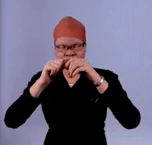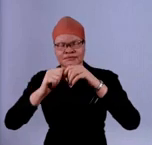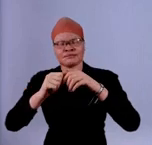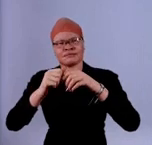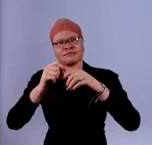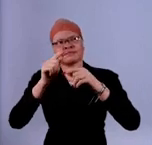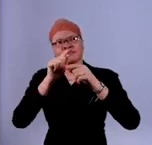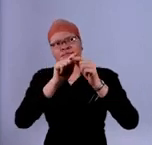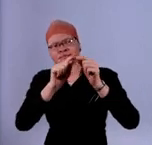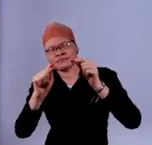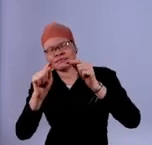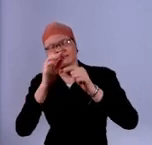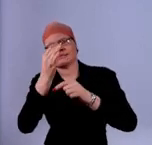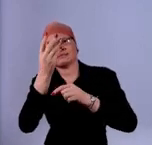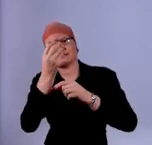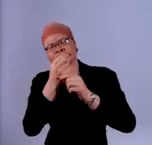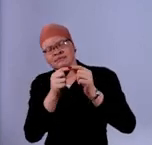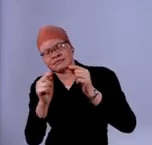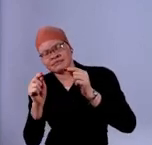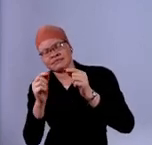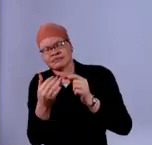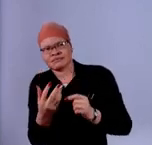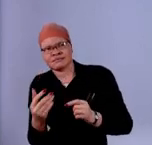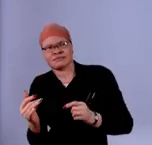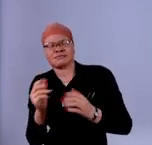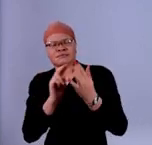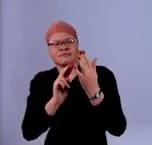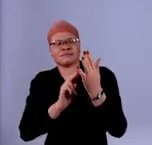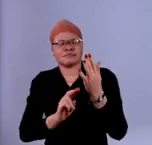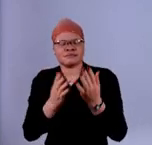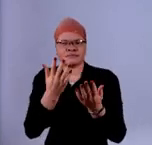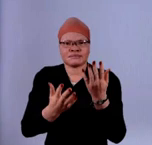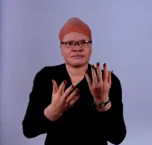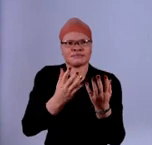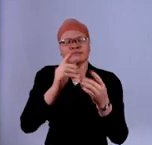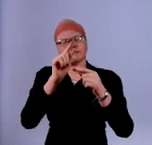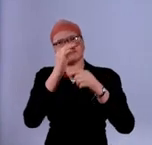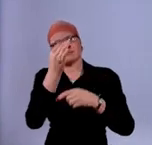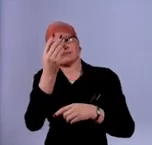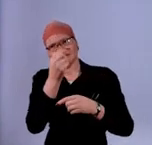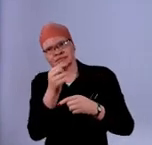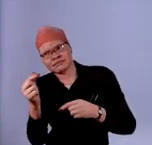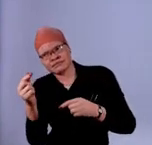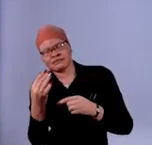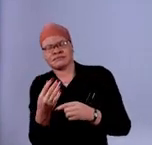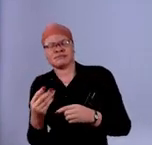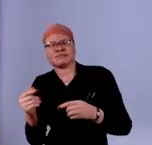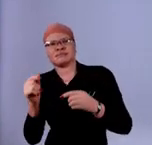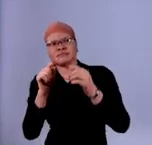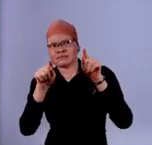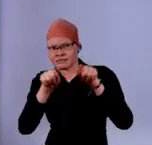aprender frações leitura e escrita de frações comparação de frações com mesmo